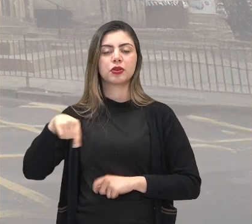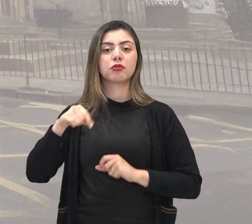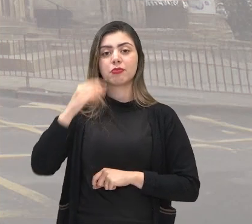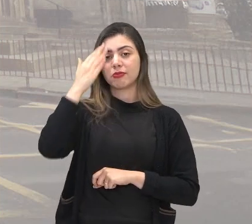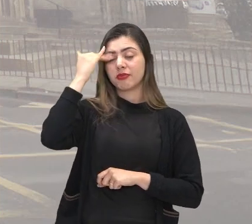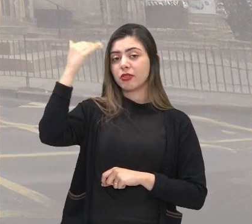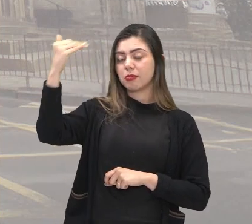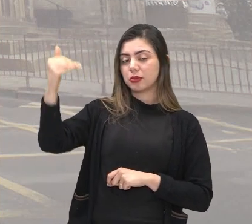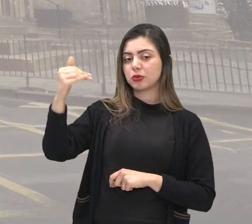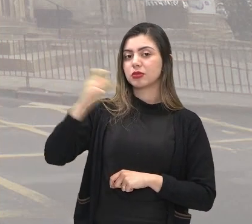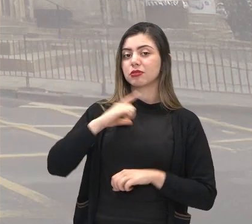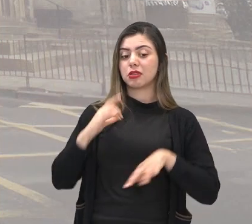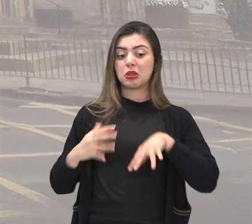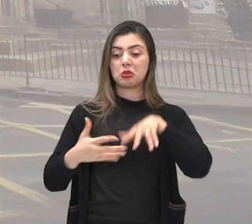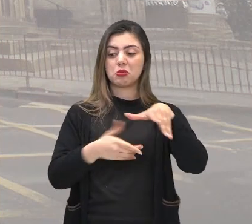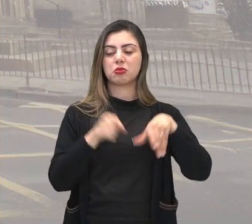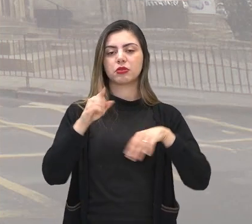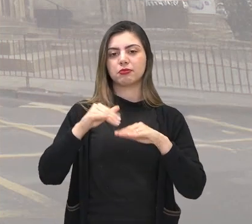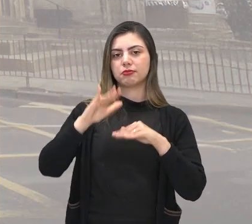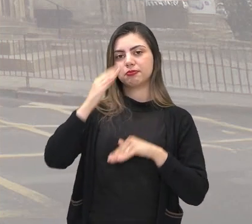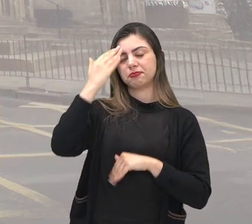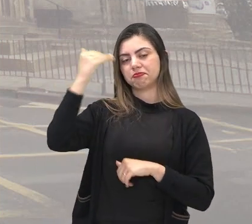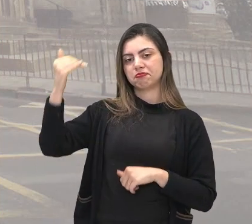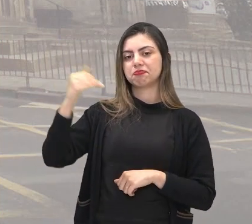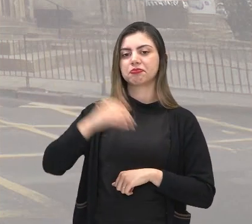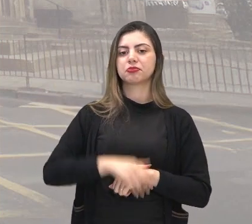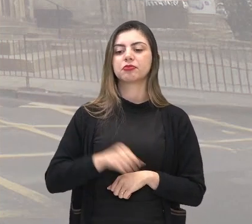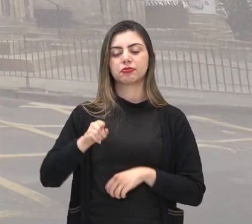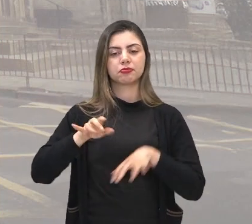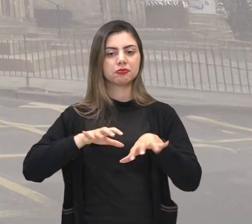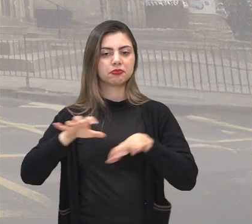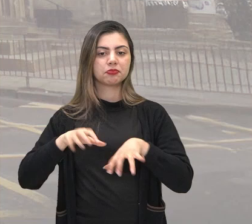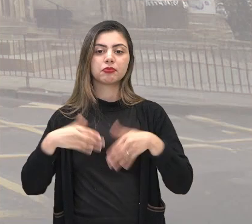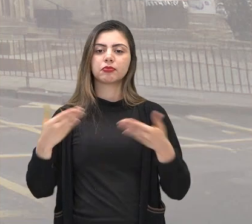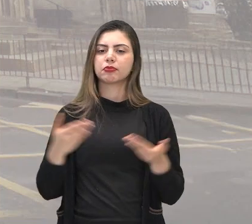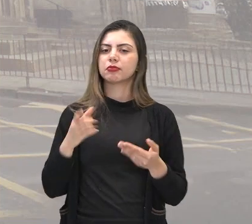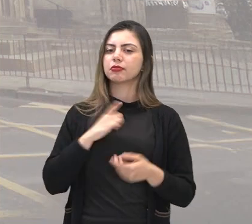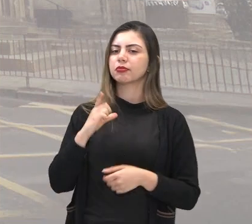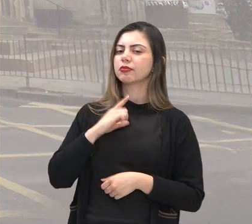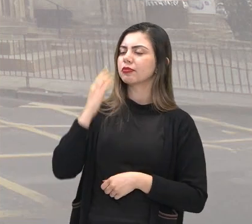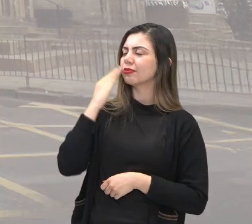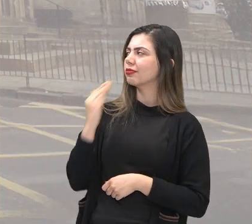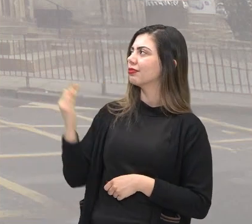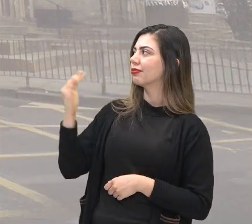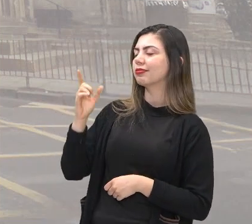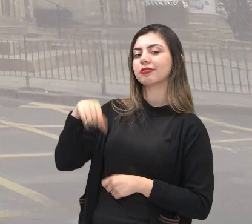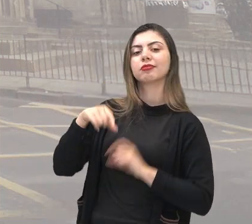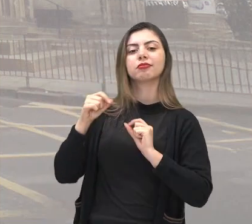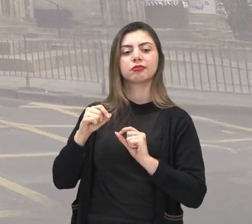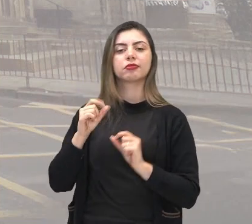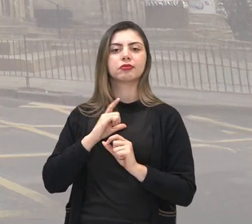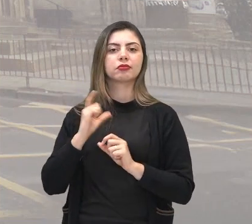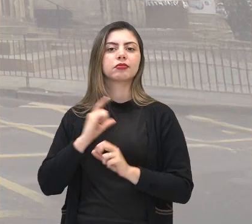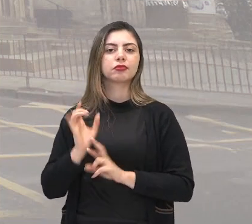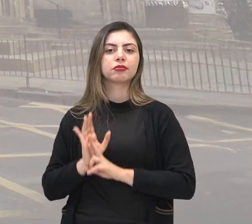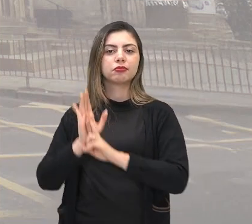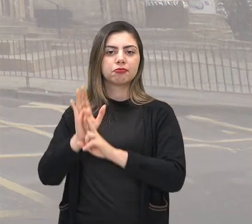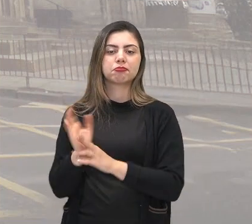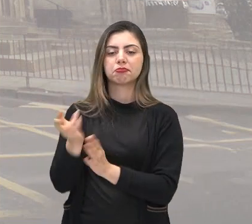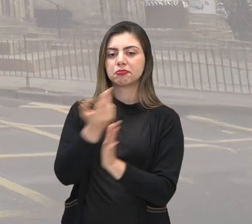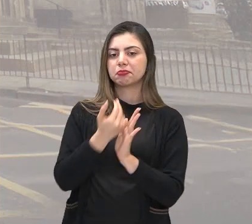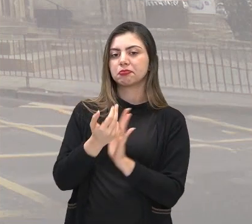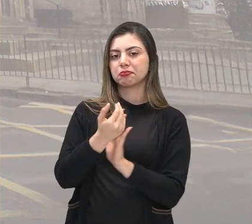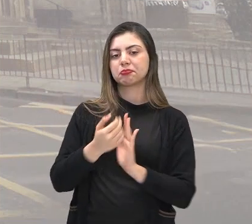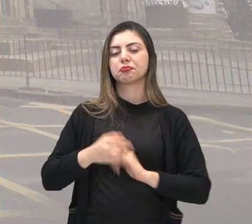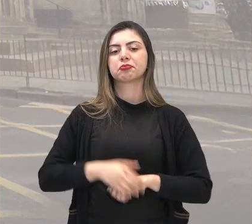estamos aqui à frente de uma obra uma representação Na verdade uma releitura da obra dele e olha só ele ficou famoso por